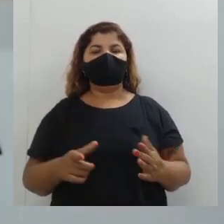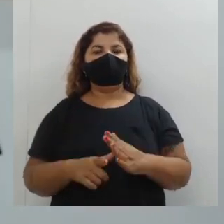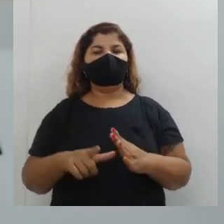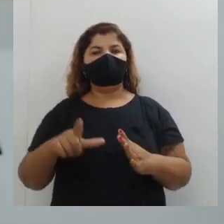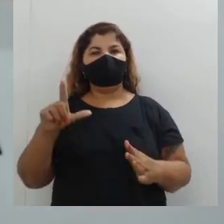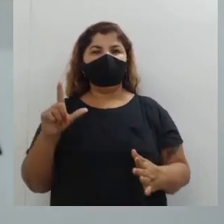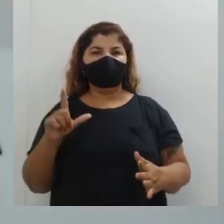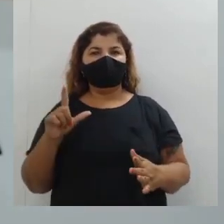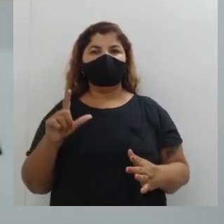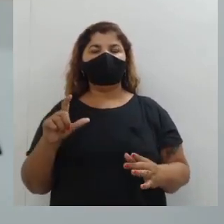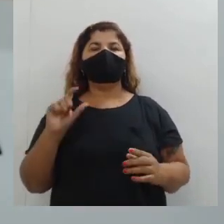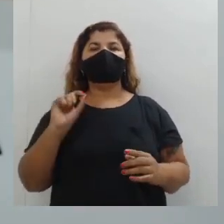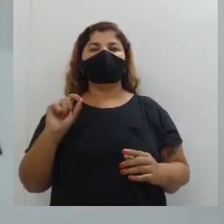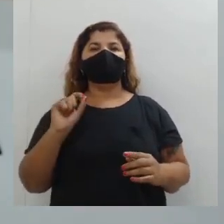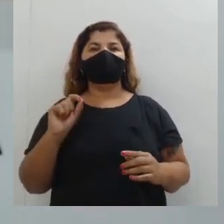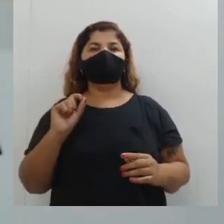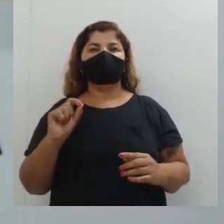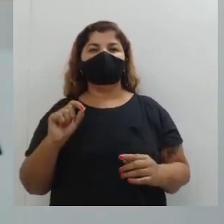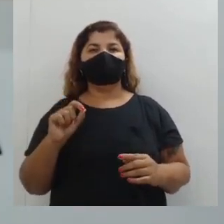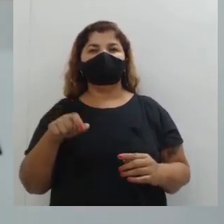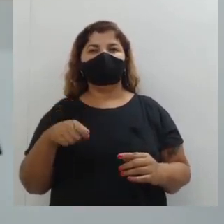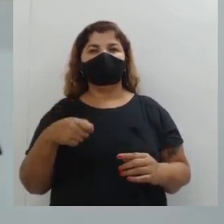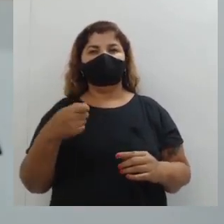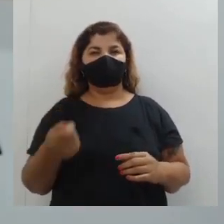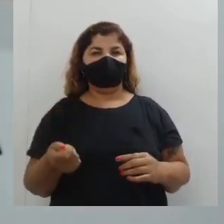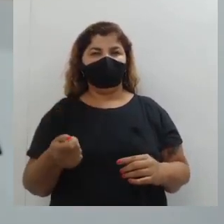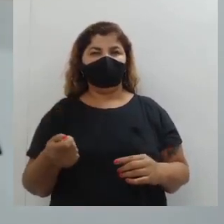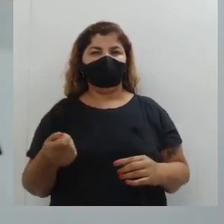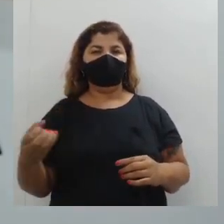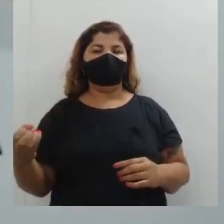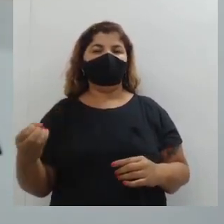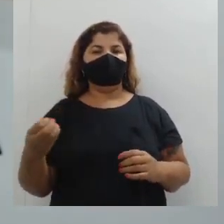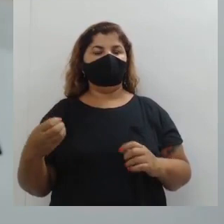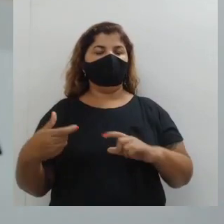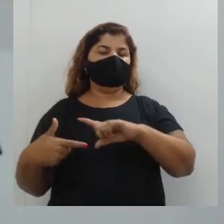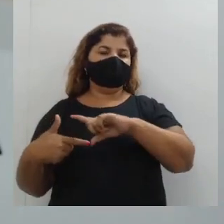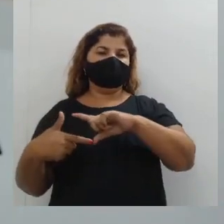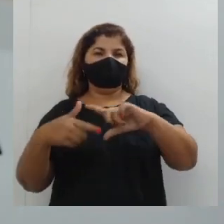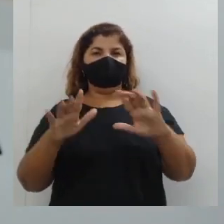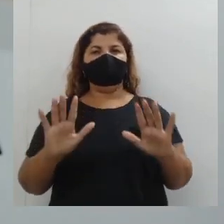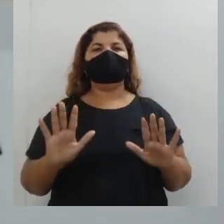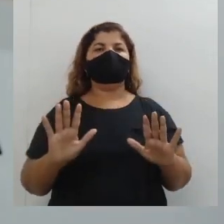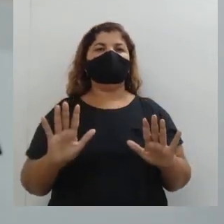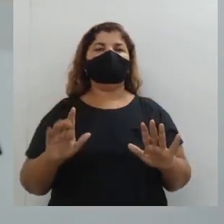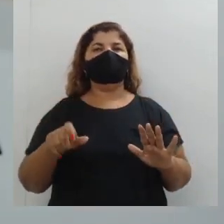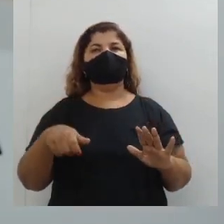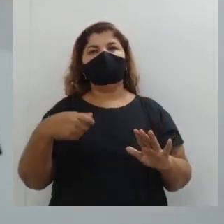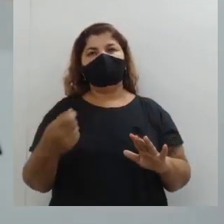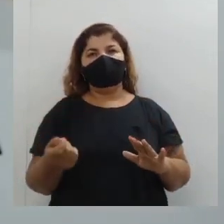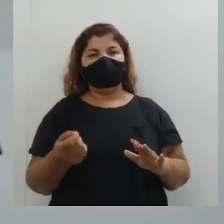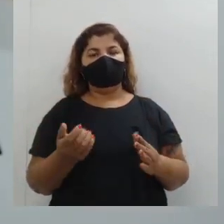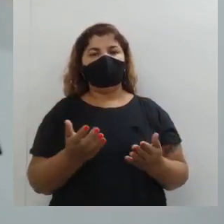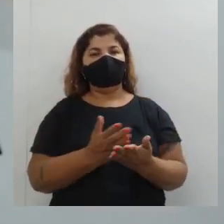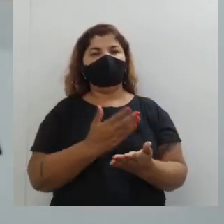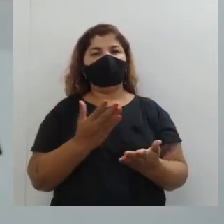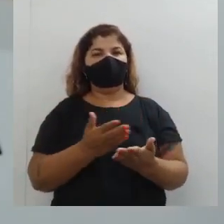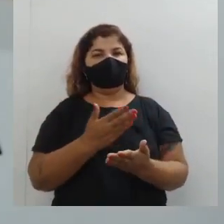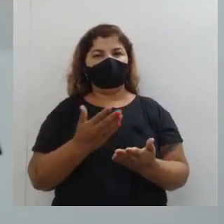antes do que se chama modernismo, tá? São obras que elas não